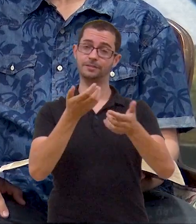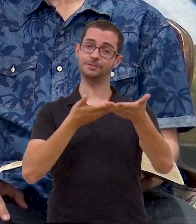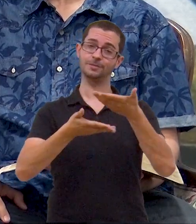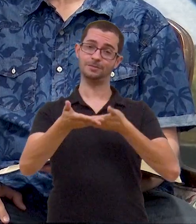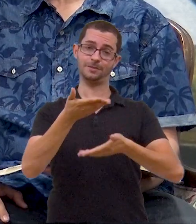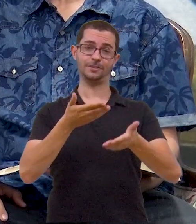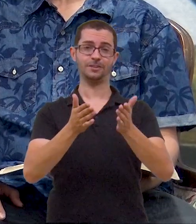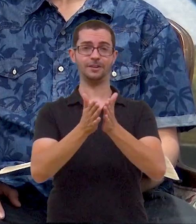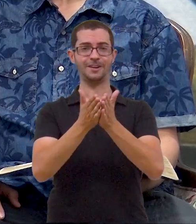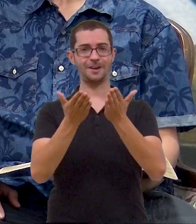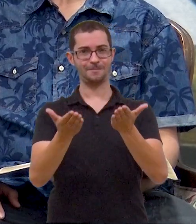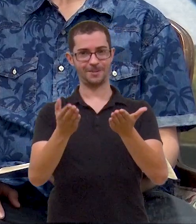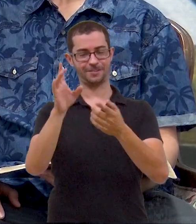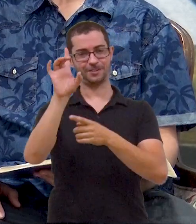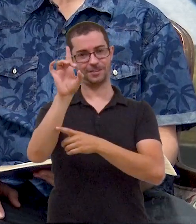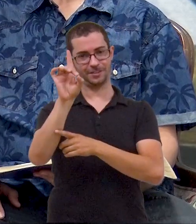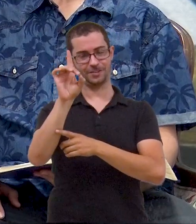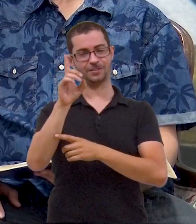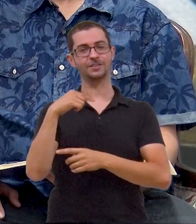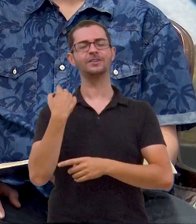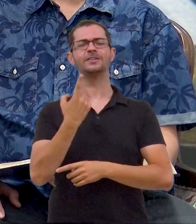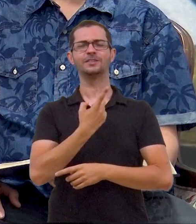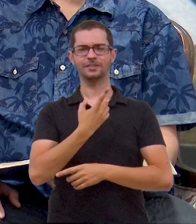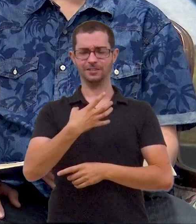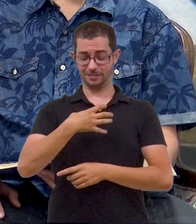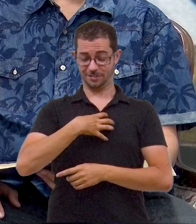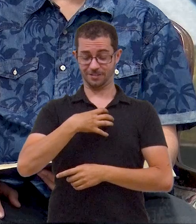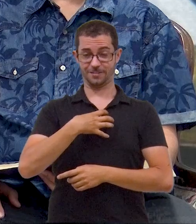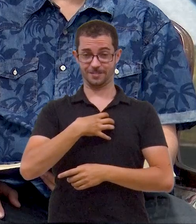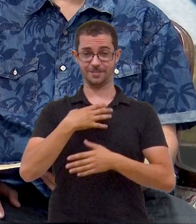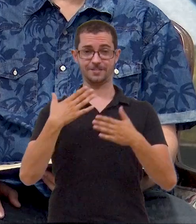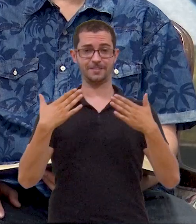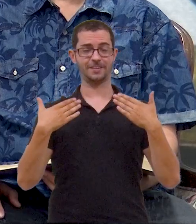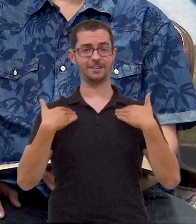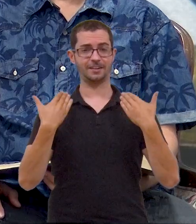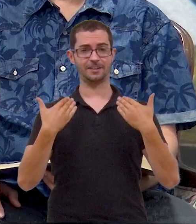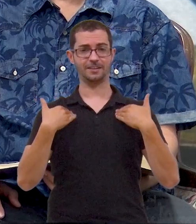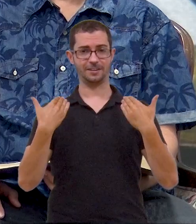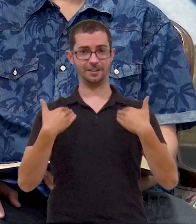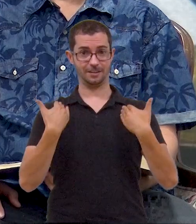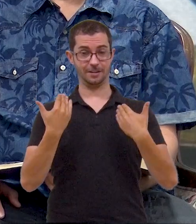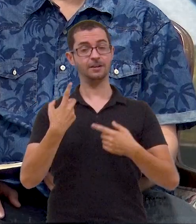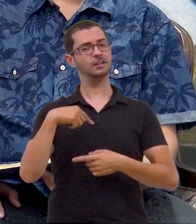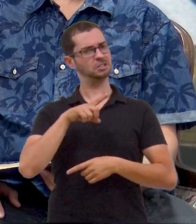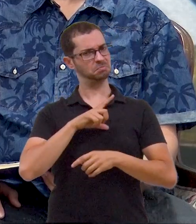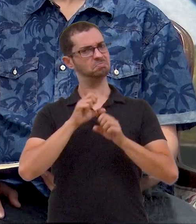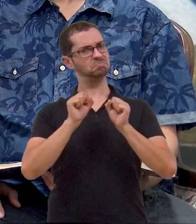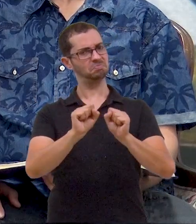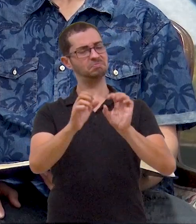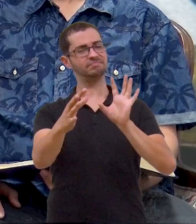com a palavra. É uma alegria a gente poder estar juntos,